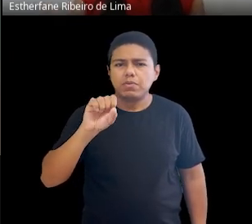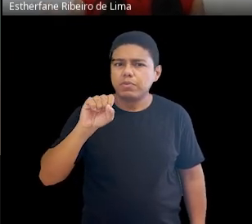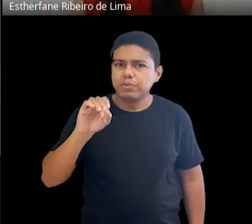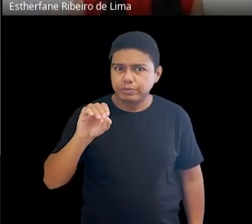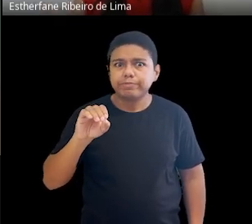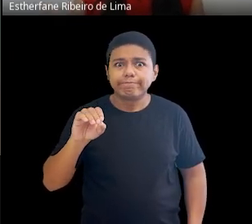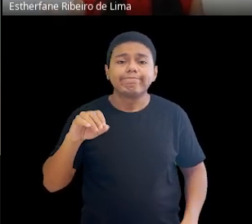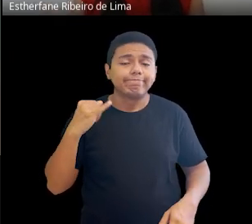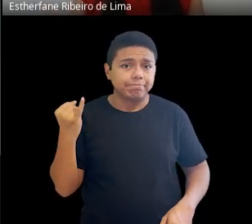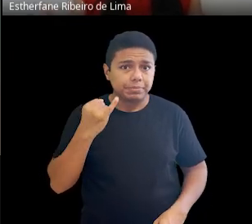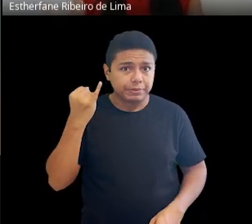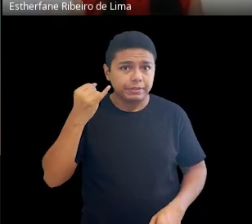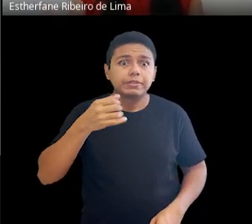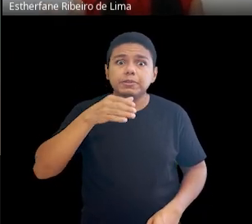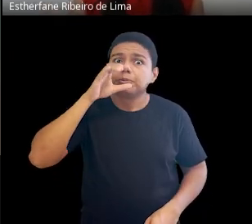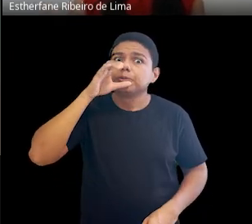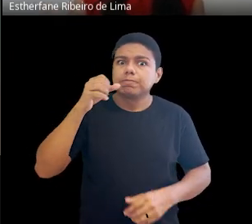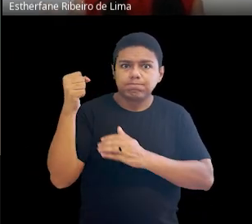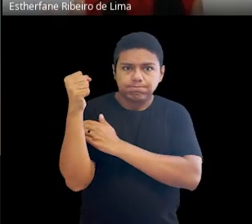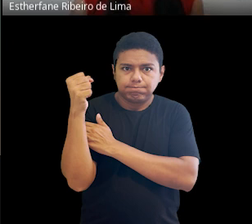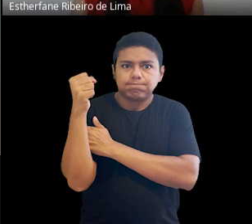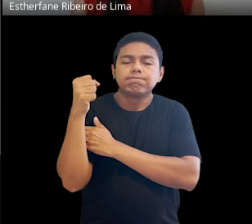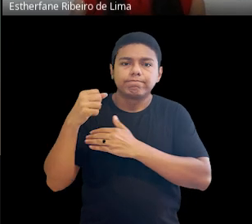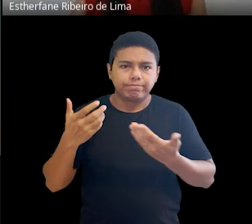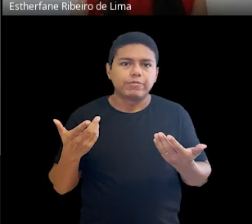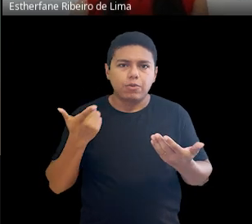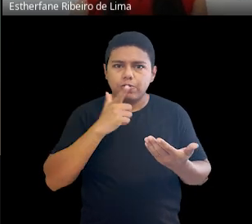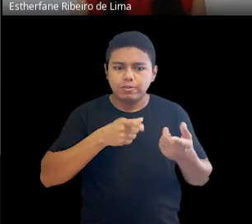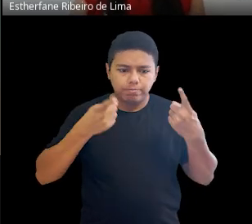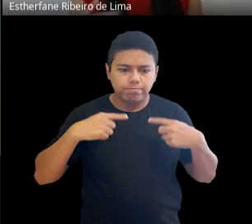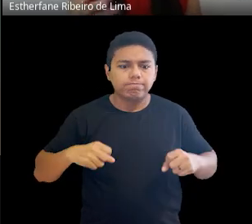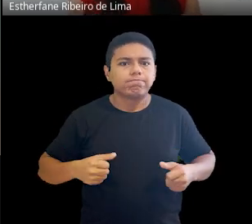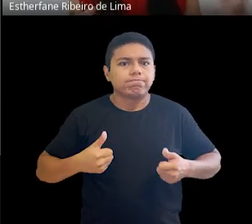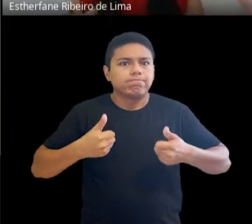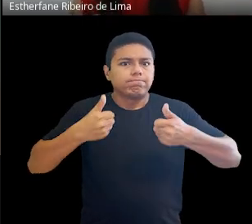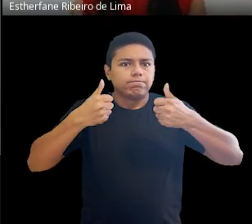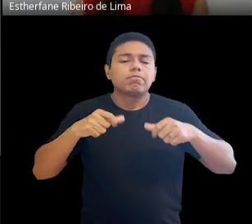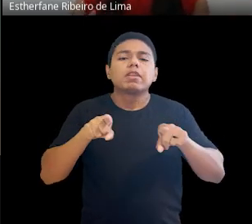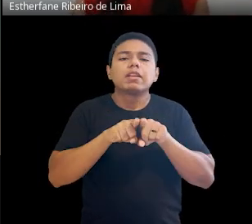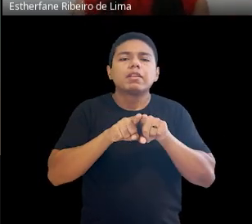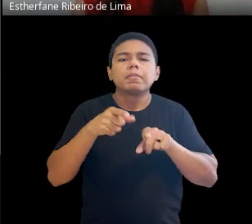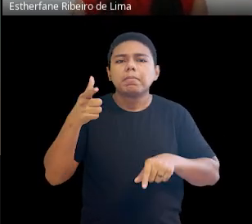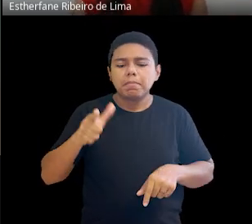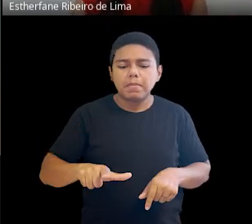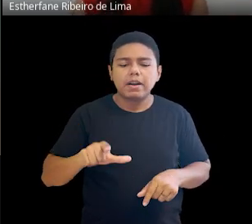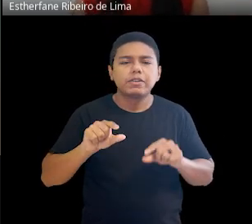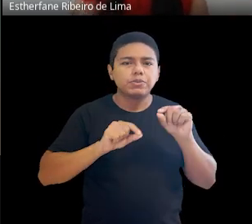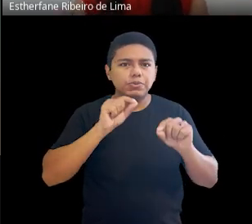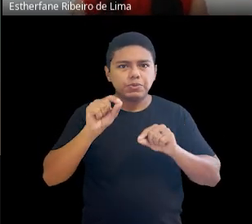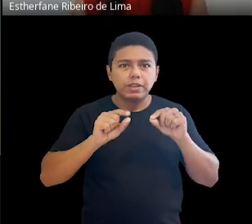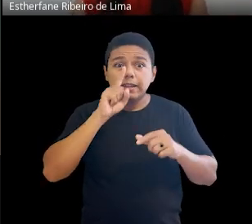uma hemodiluição gravídica, então é importante a prescrição de sulfato ferroso, do ácido fólico, a importância da estratificação de